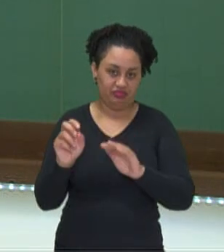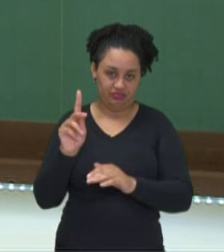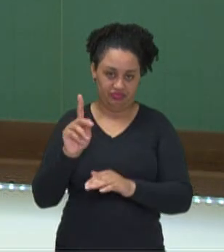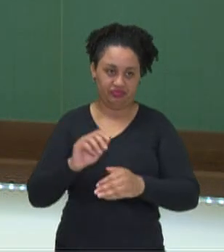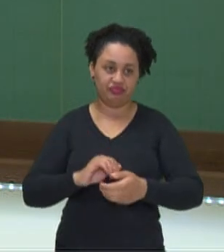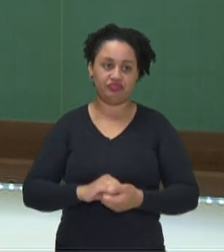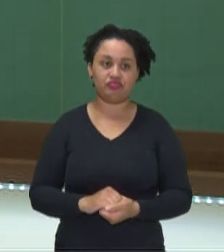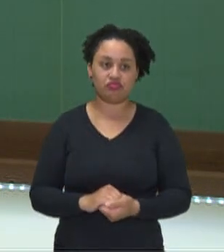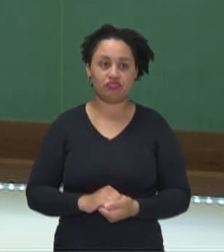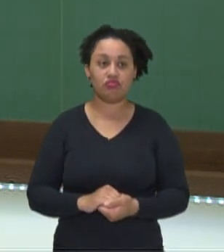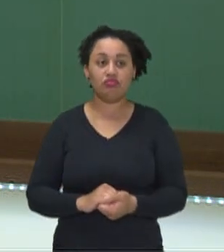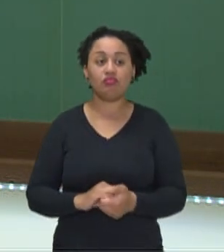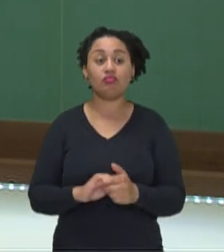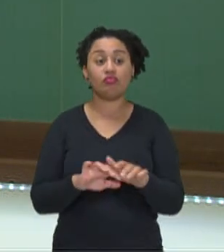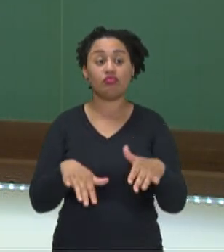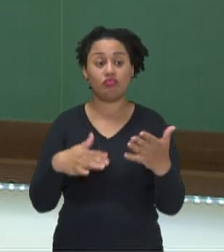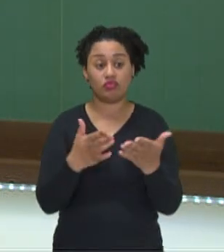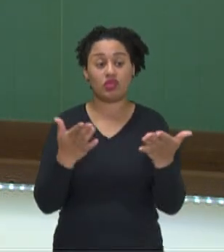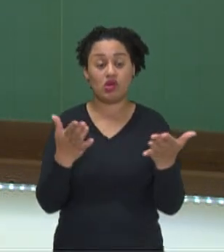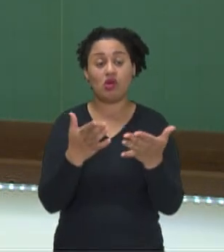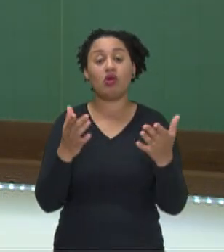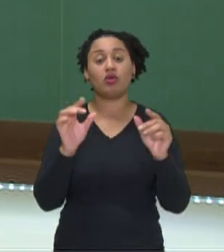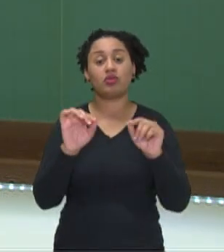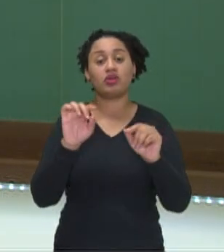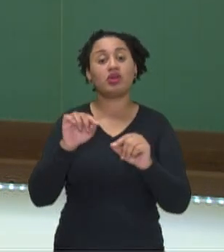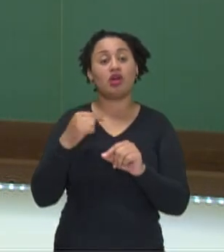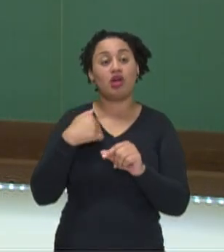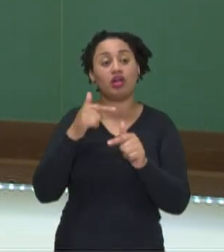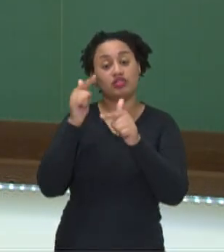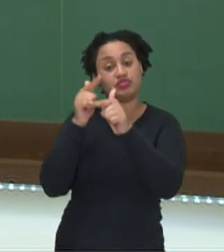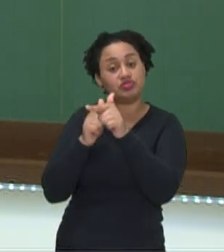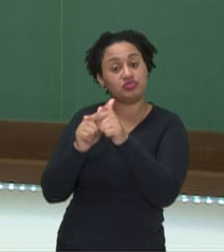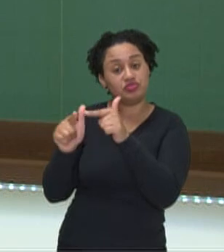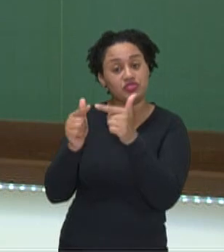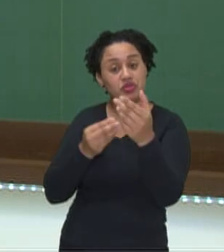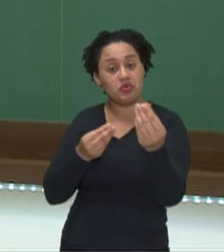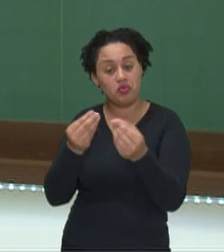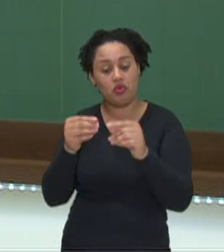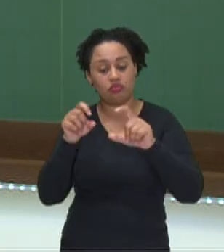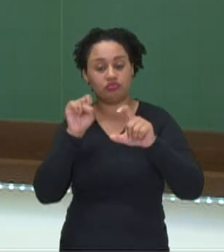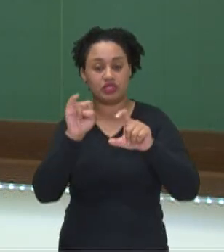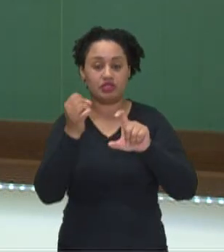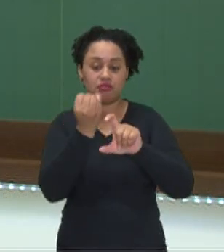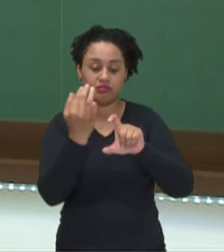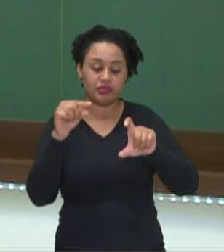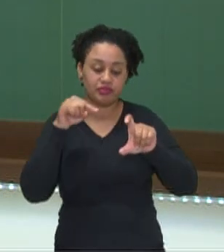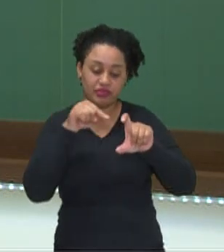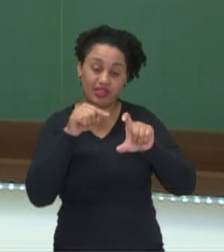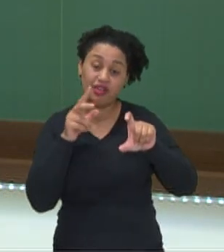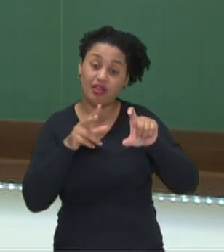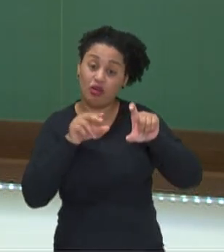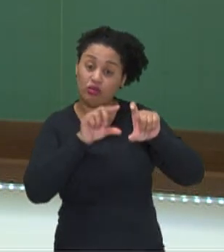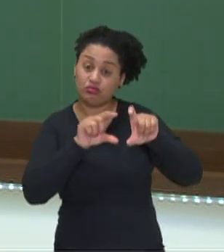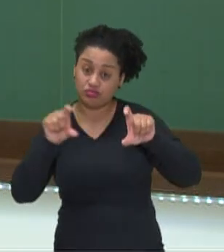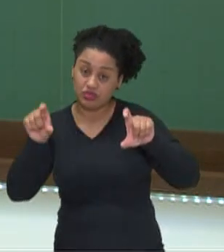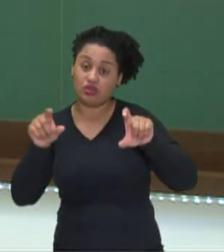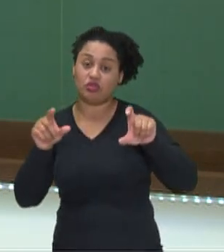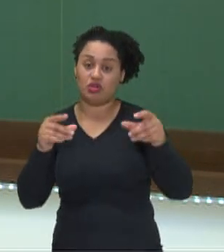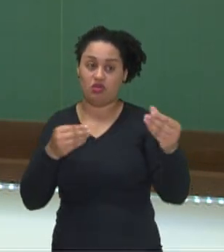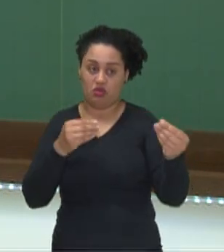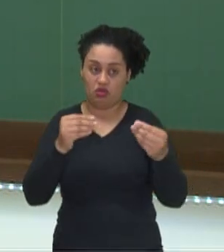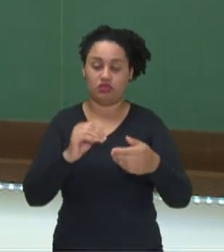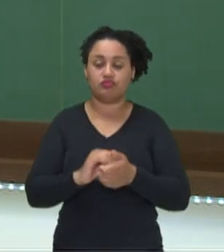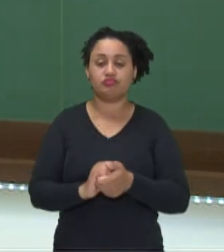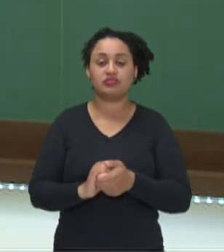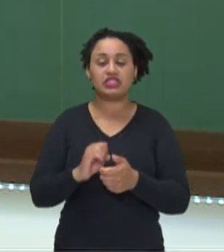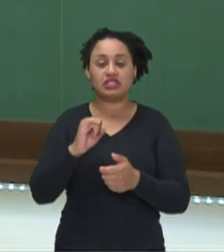ok? Bom, vamos então falar sobre a divisão de potências de mesma base. Quando eu tenho